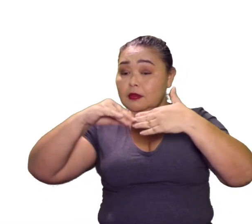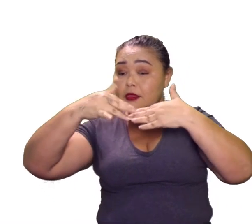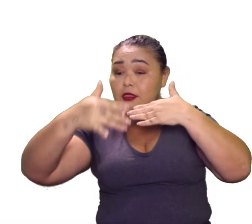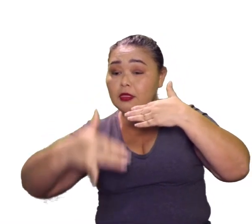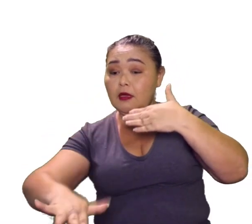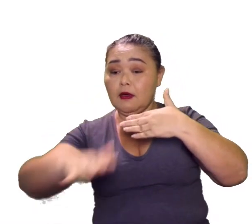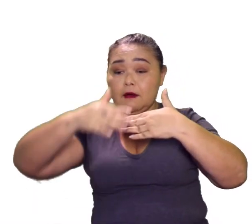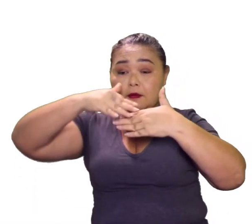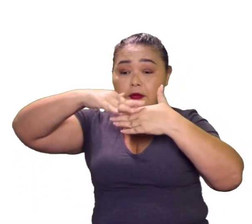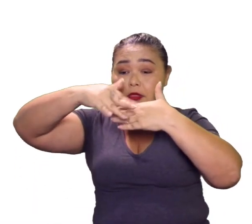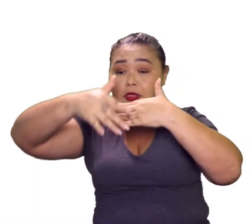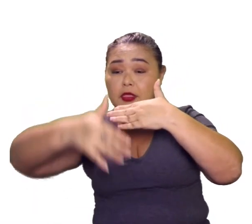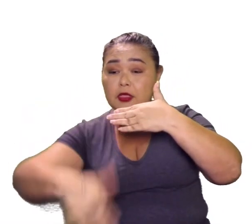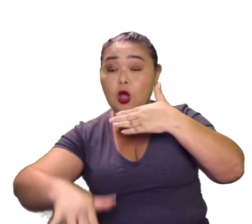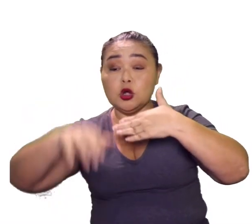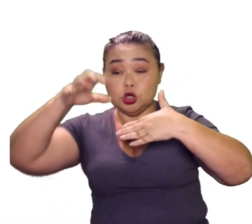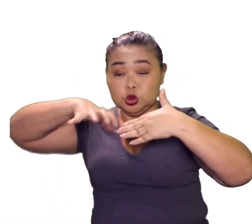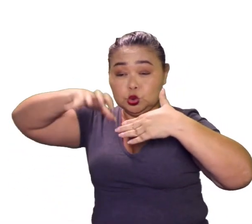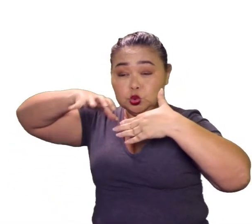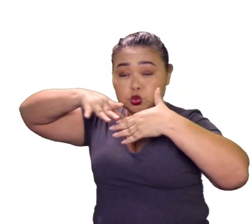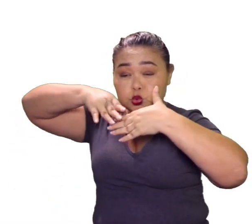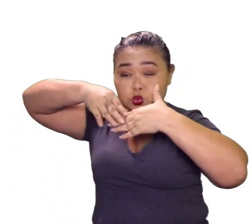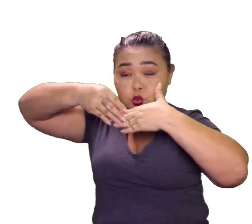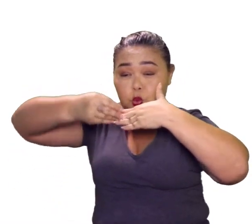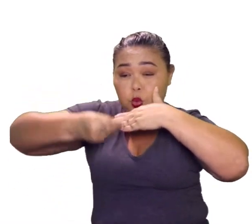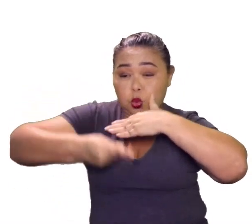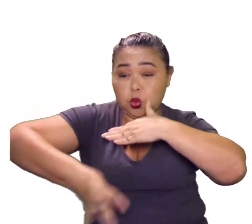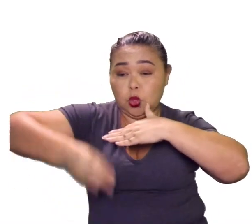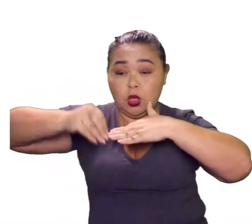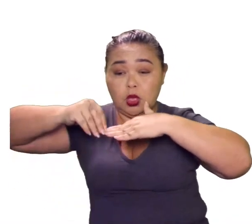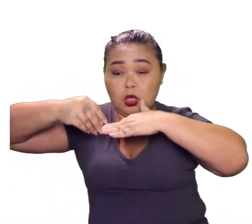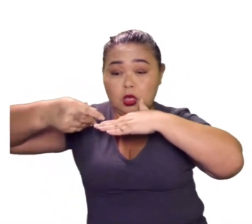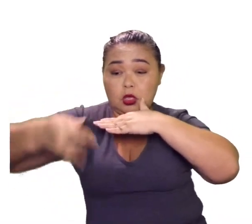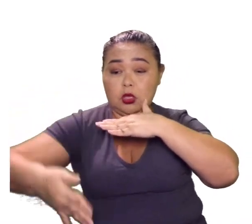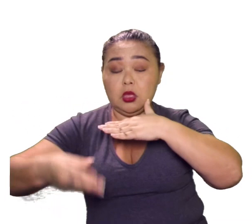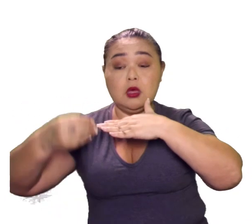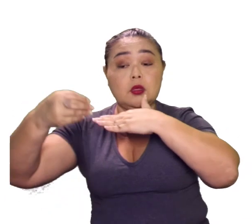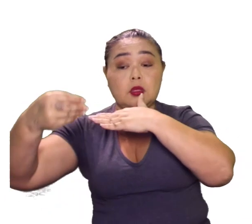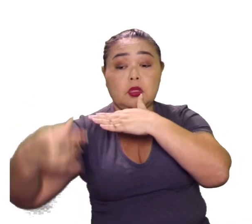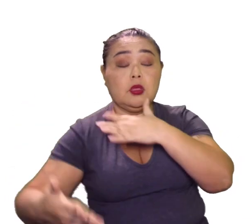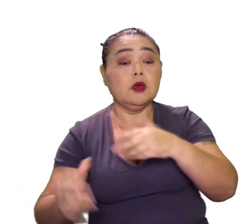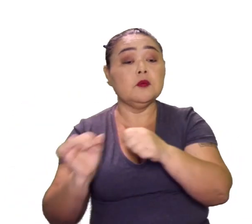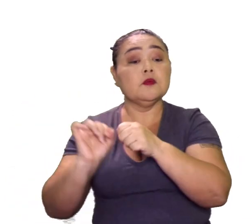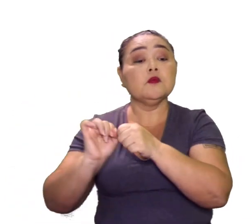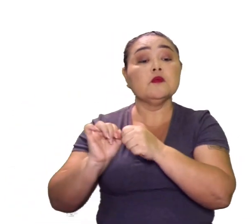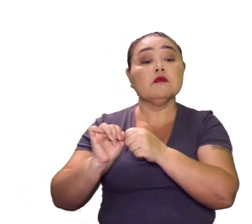de solo depois que tem uma chuva. Não é isso? Que são levadas para outro lugar.